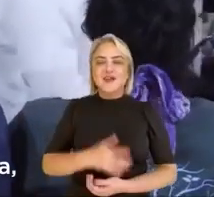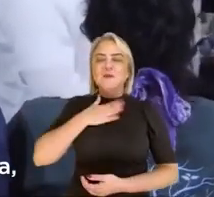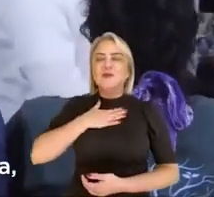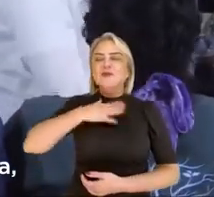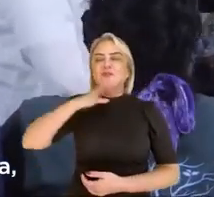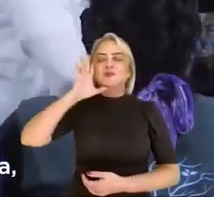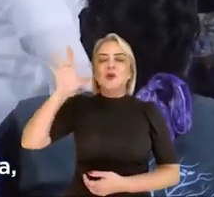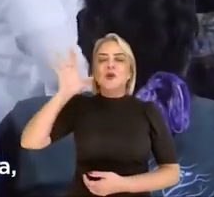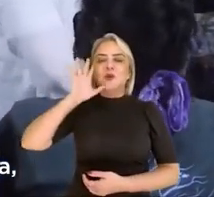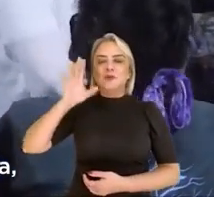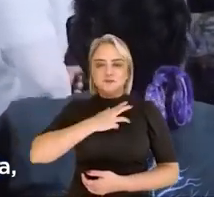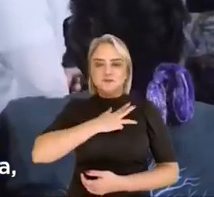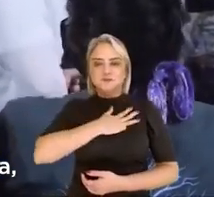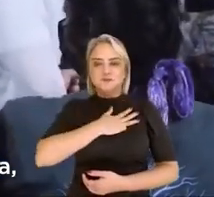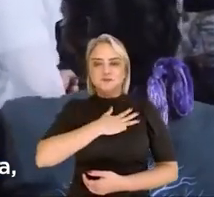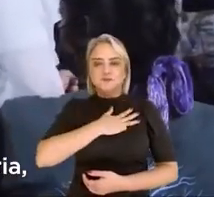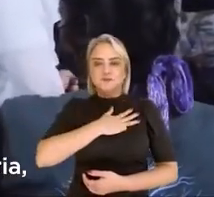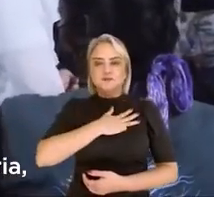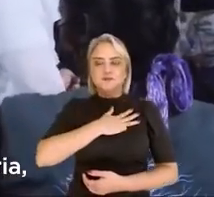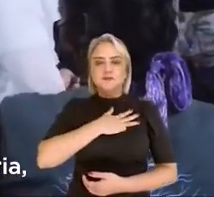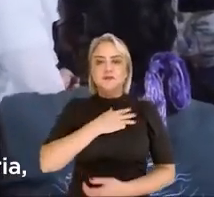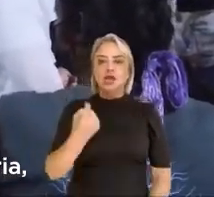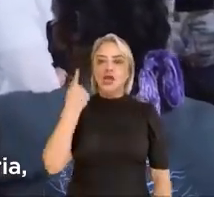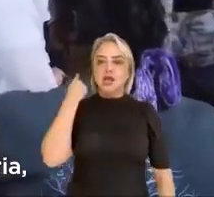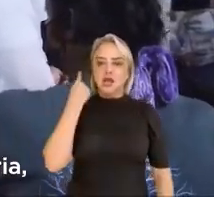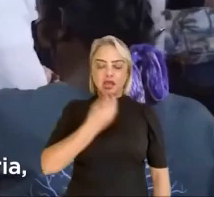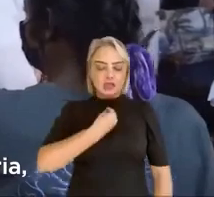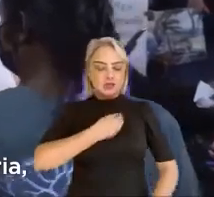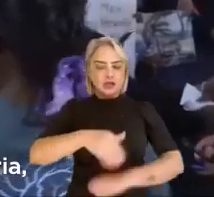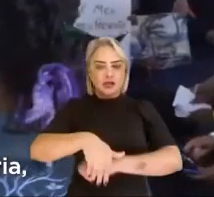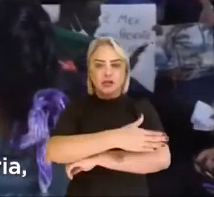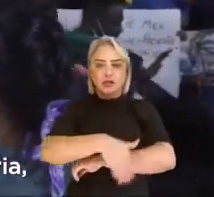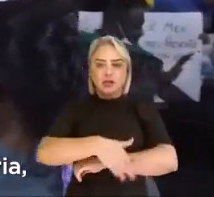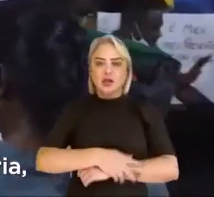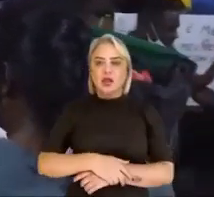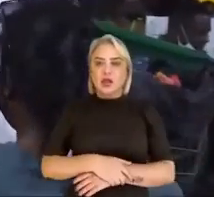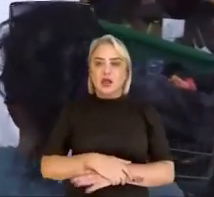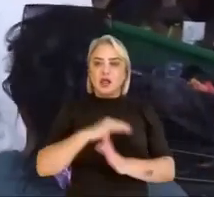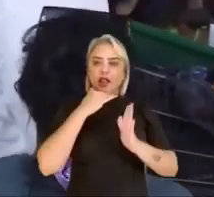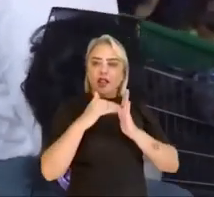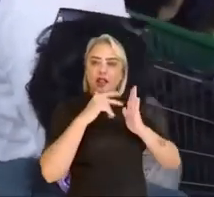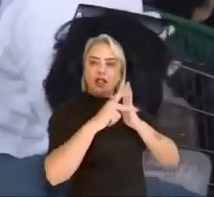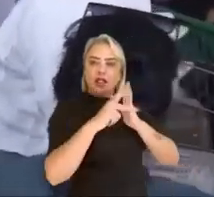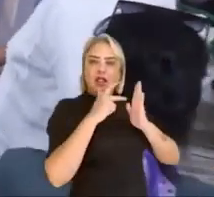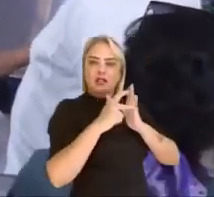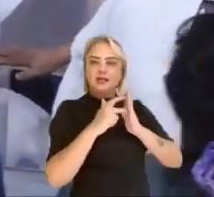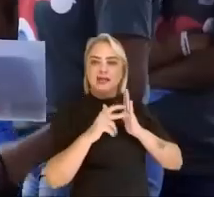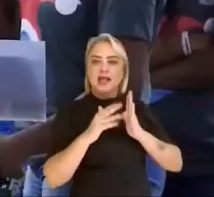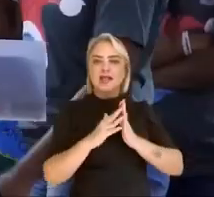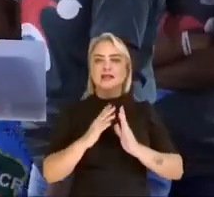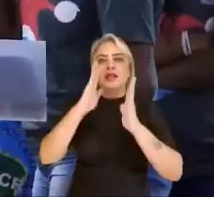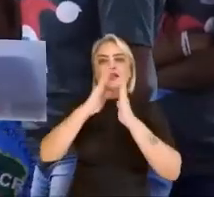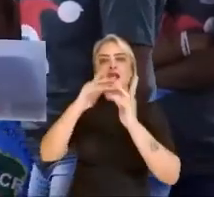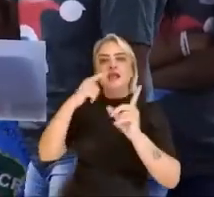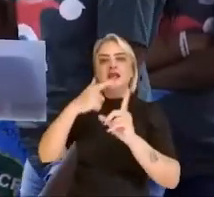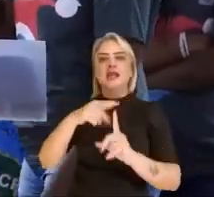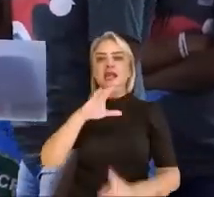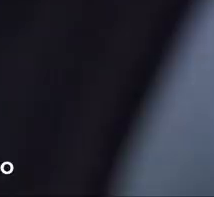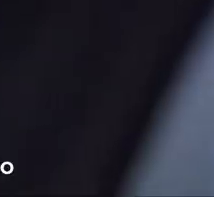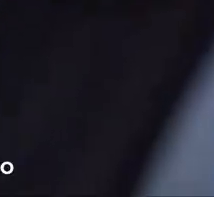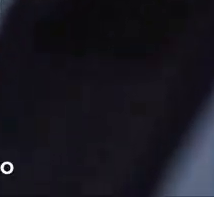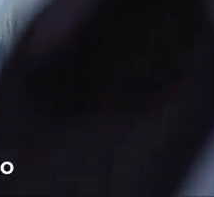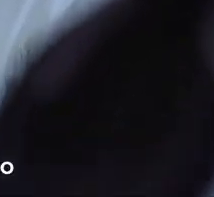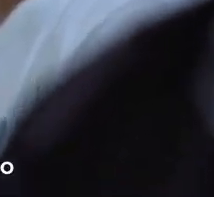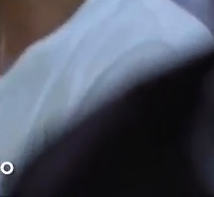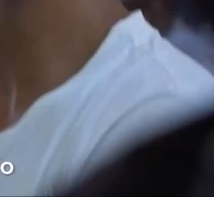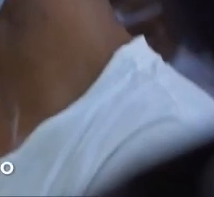eu sou ex-menino em situação de rua sobrevivente da chacina da Candelária Eu já morei por dez anos na rua quando meus pais se separaram